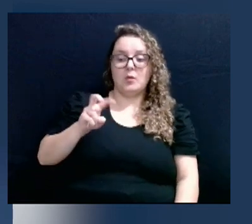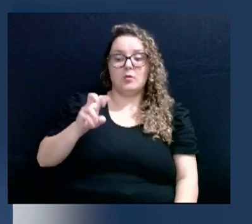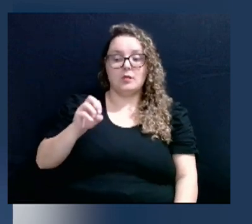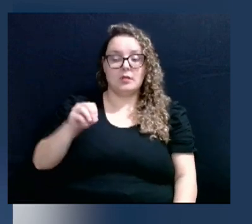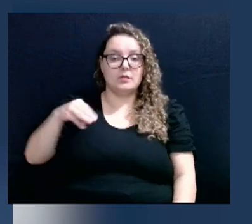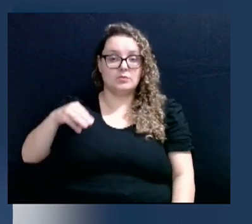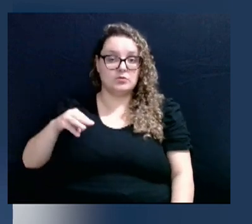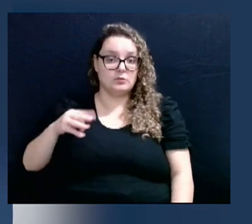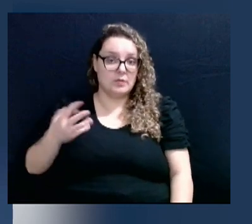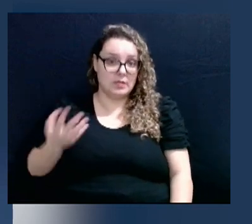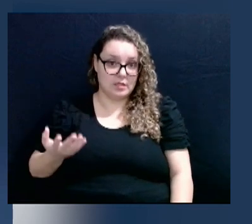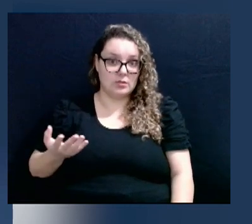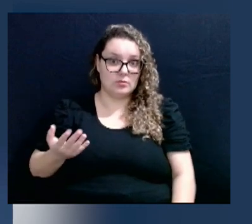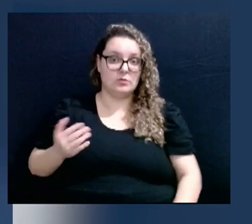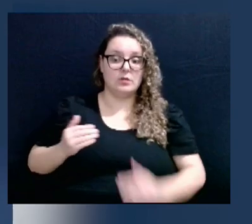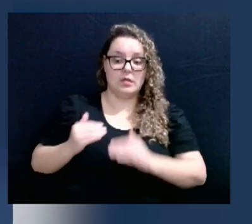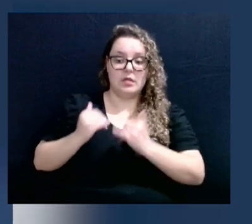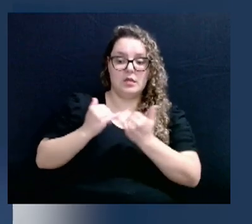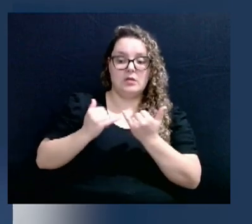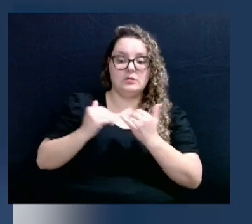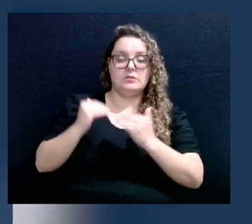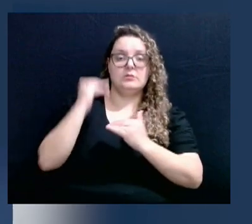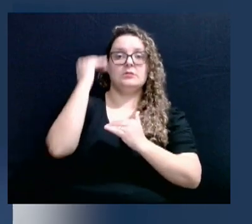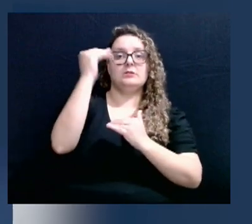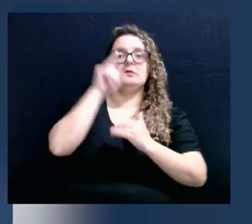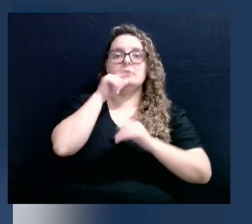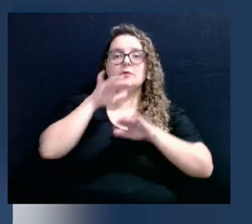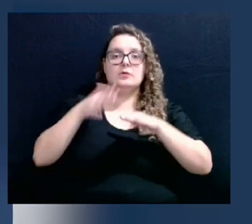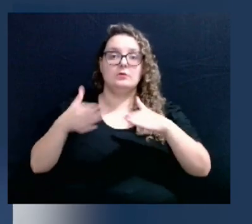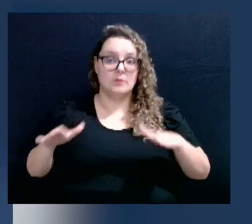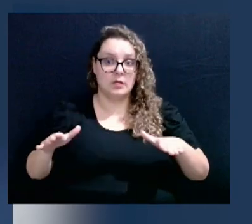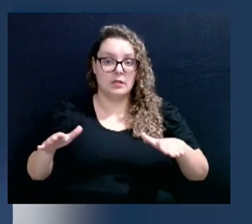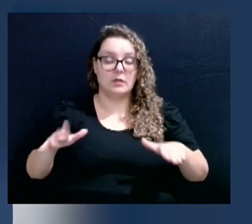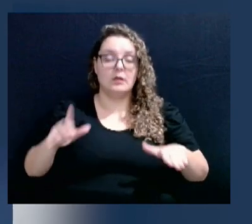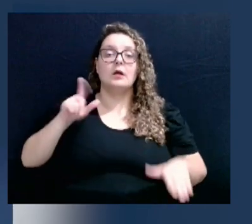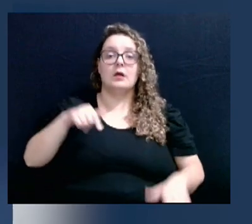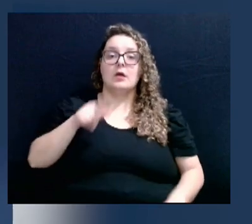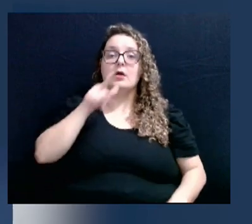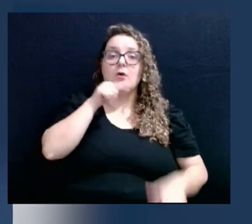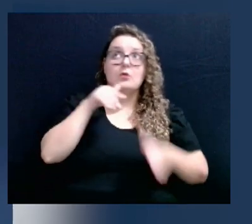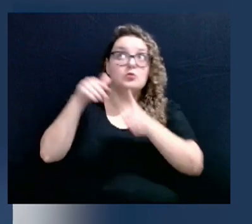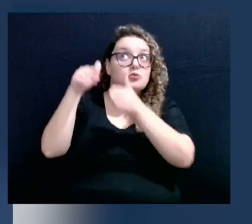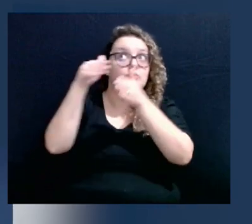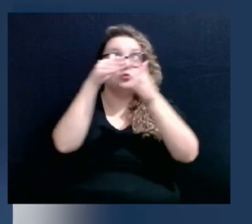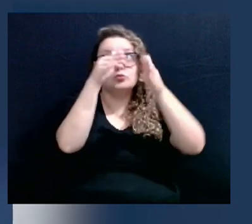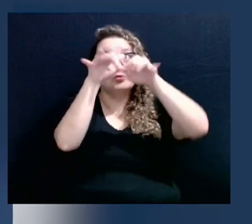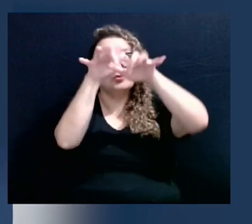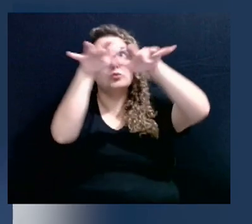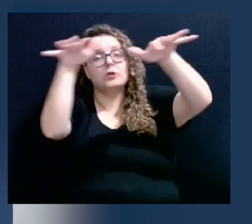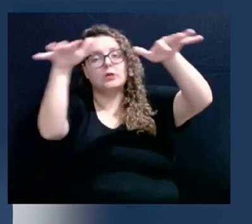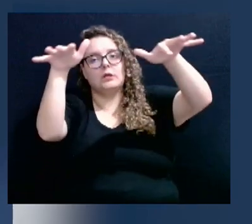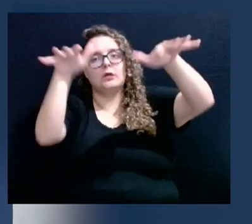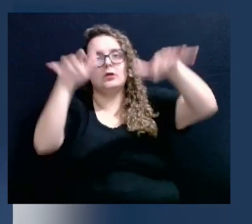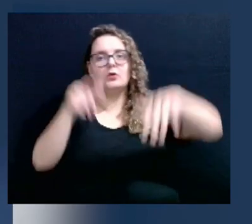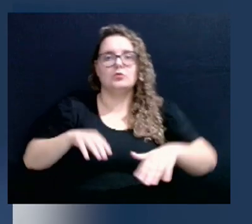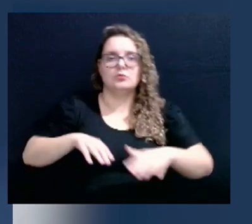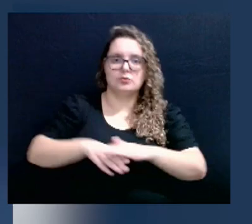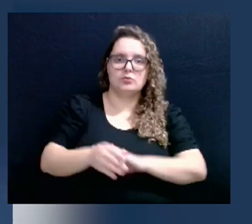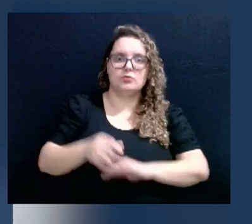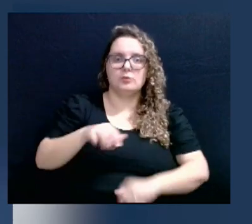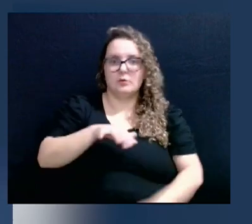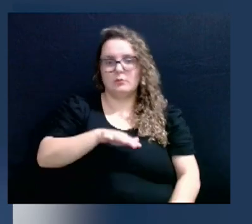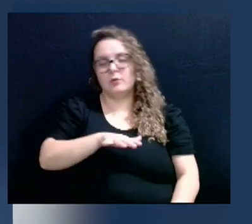do nível médio do mar, é onde esses rios costumam circular. E esses